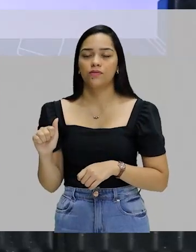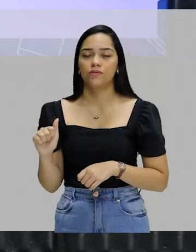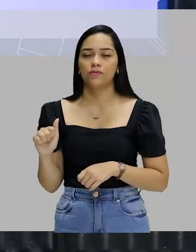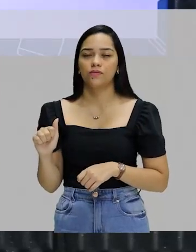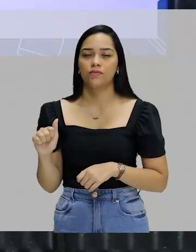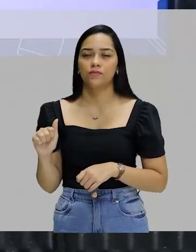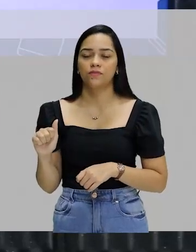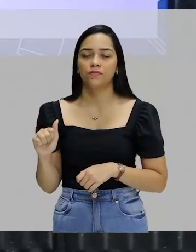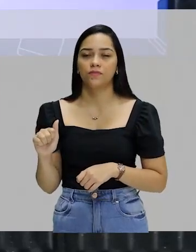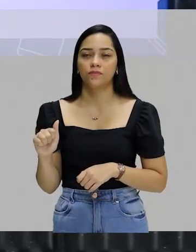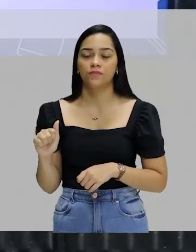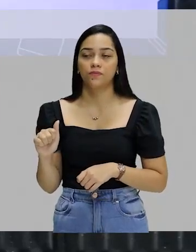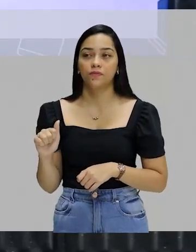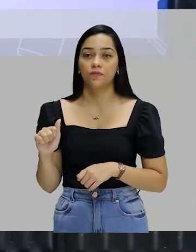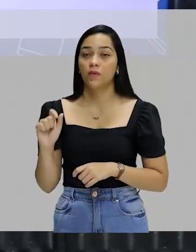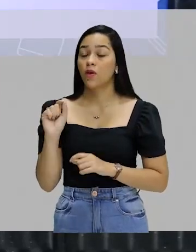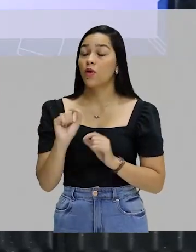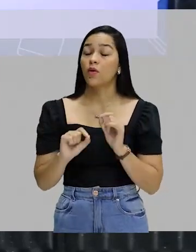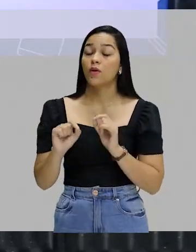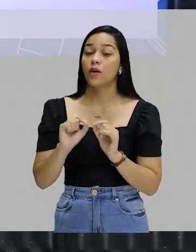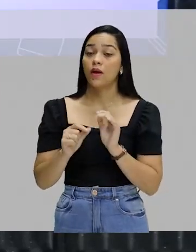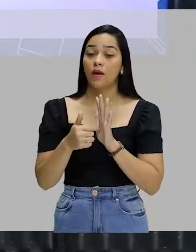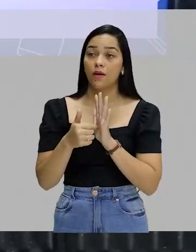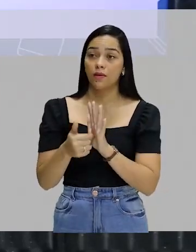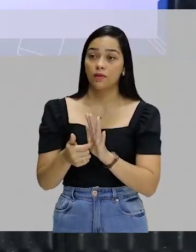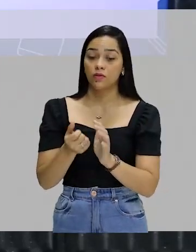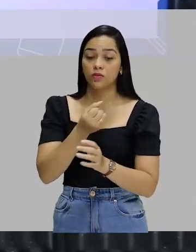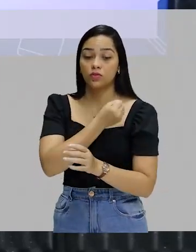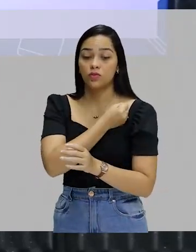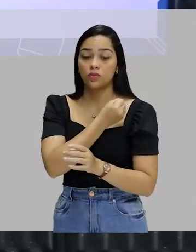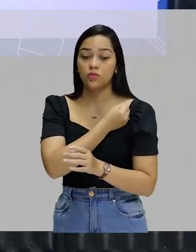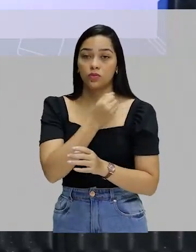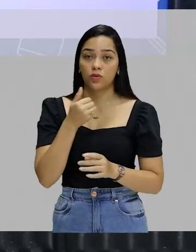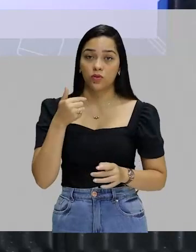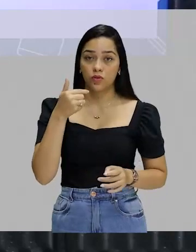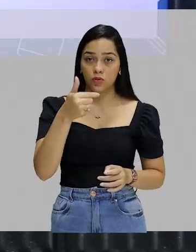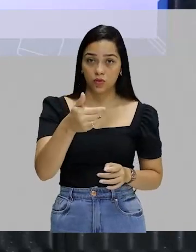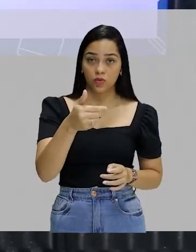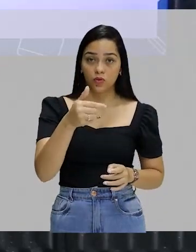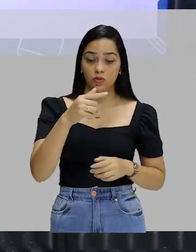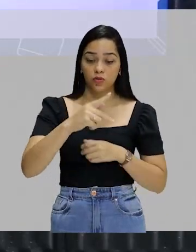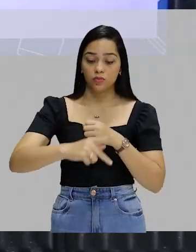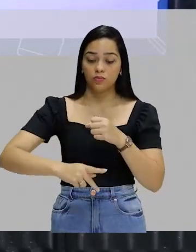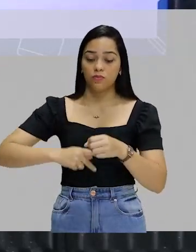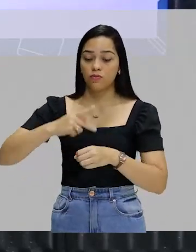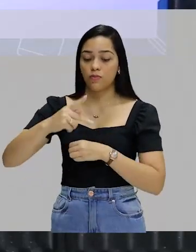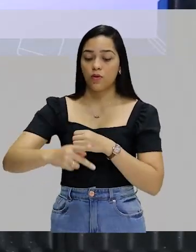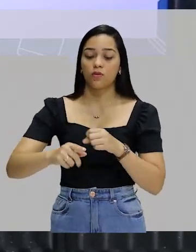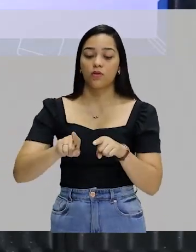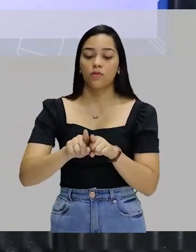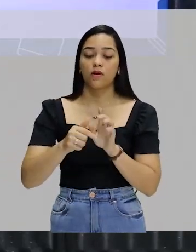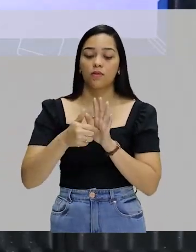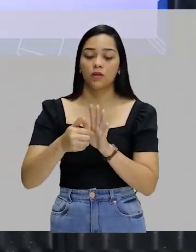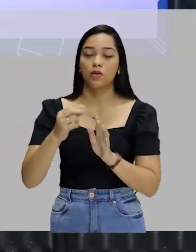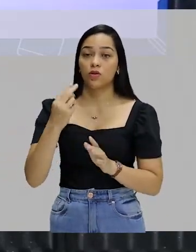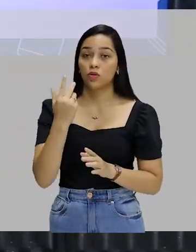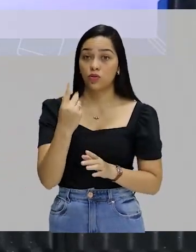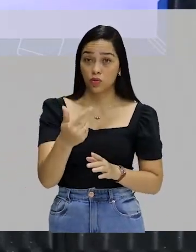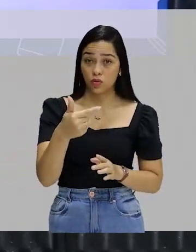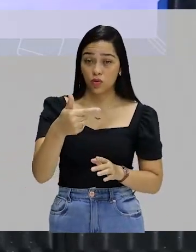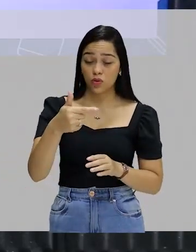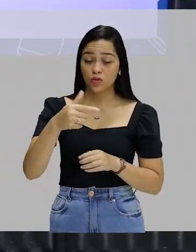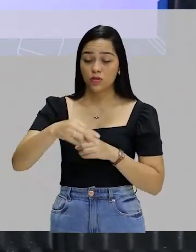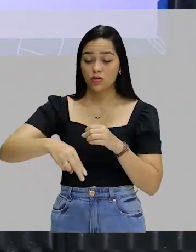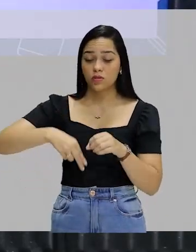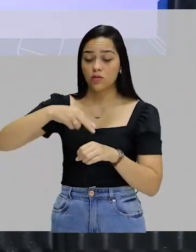alfa é aquela partícula que apresenta número atômico 2, né, 2 prótons, e apresenta 2 nêutrons. Se tem